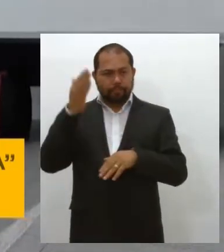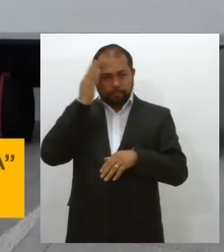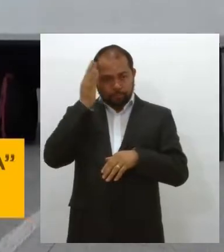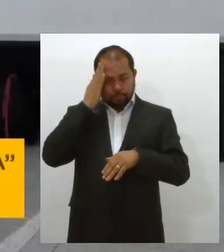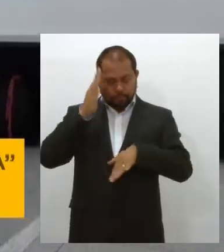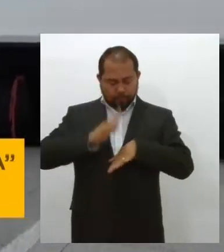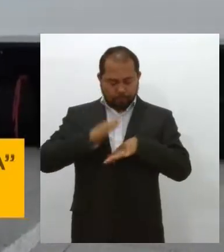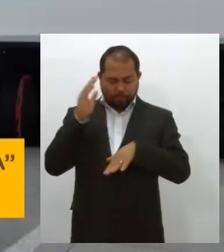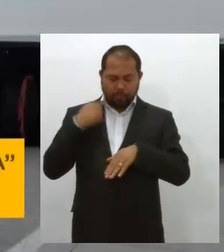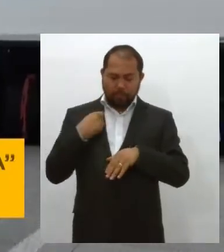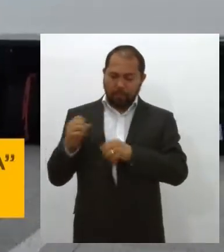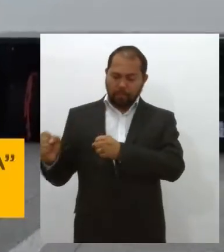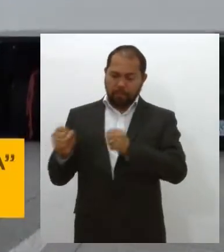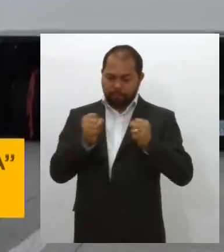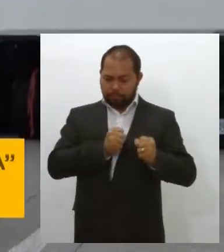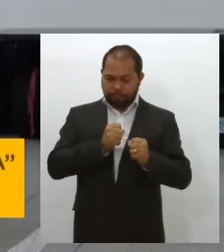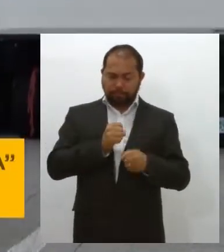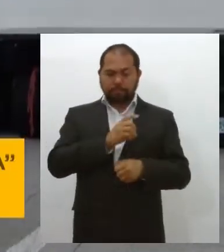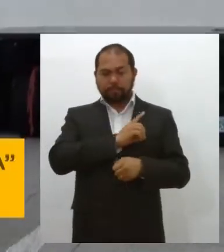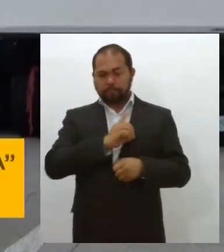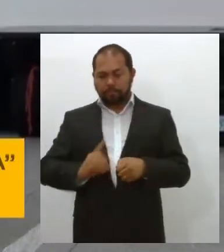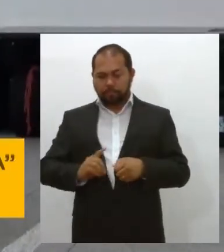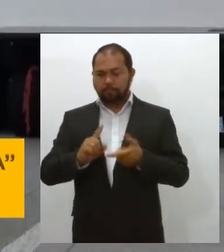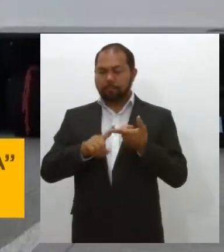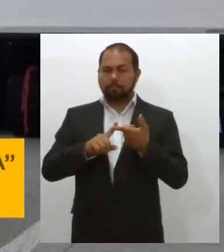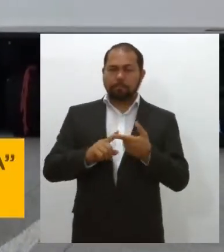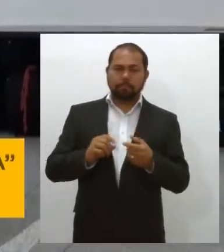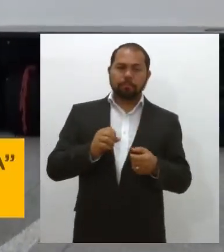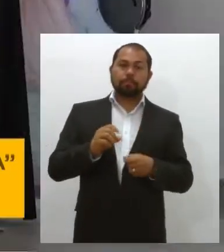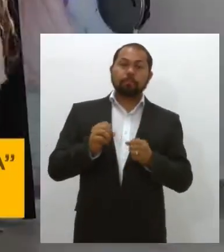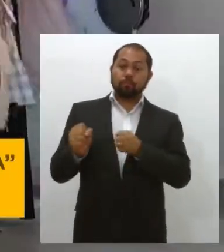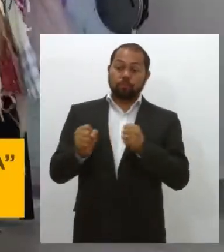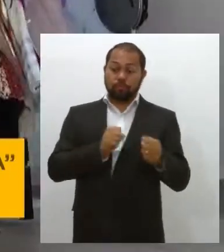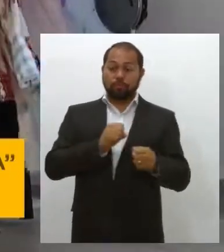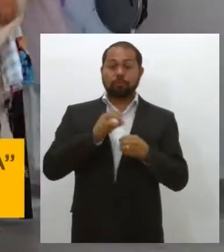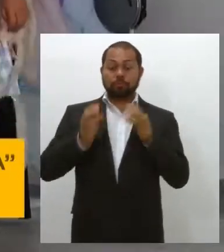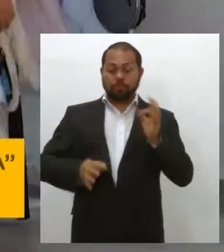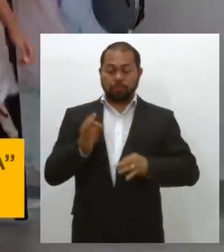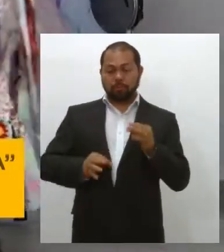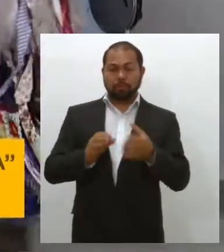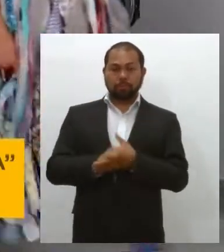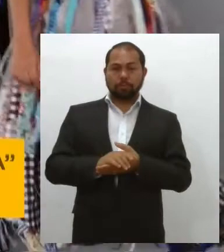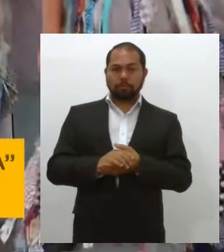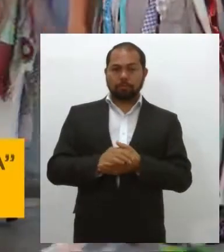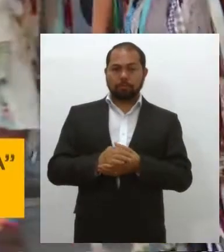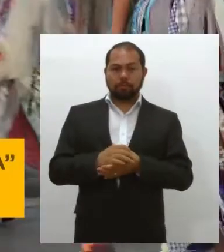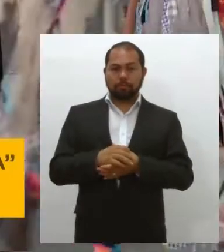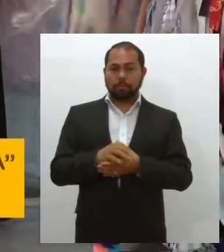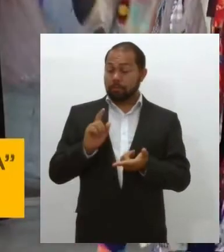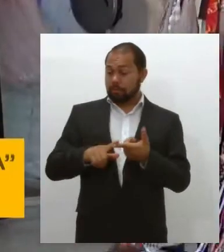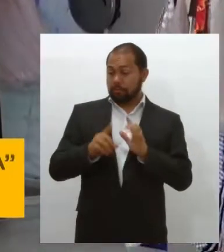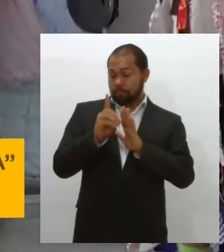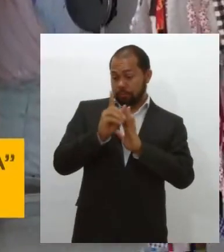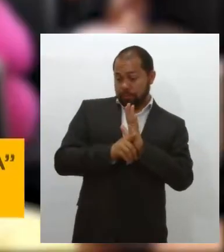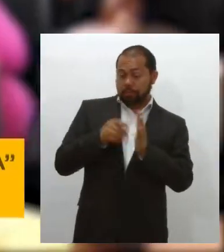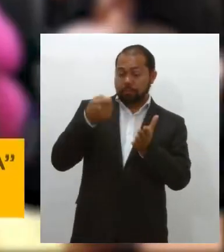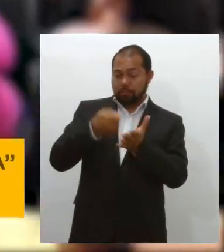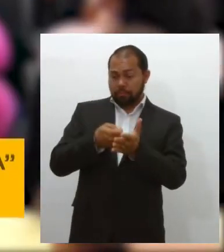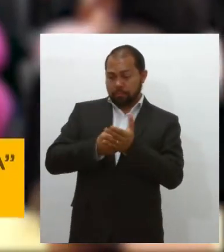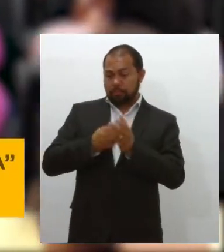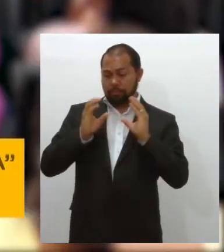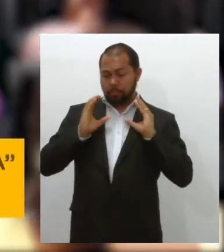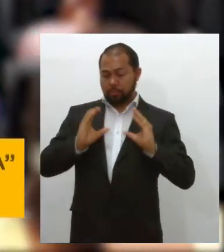poder legislativo, o executivo e também o poder judiciário. Além disso, os direitos e deveres dos cidadãos.